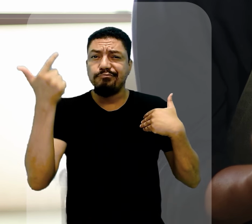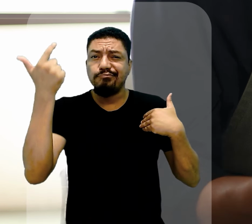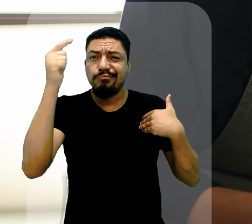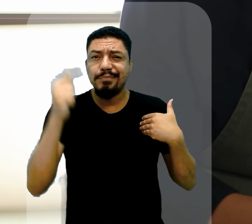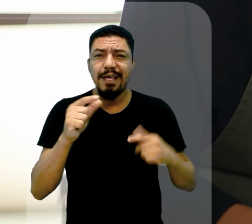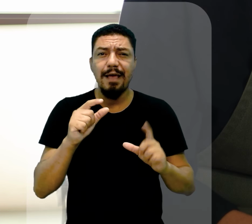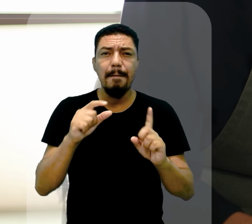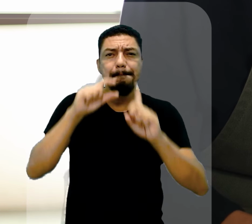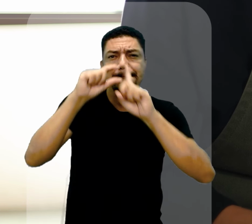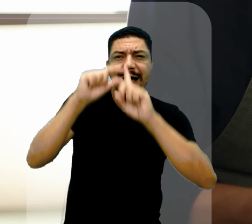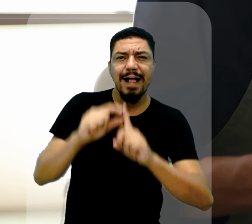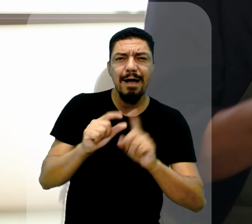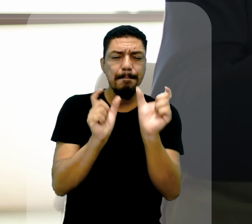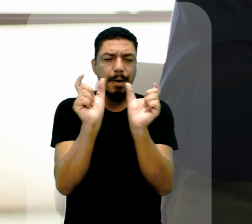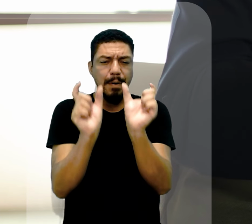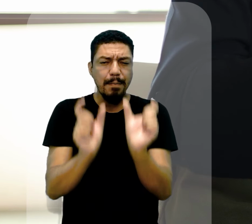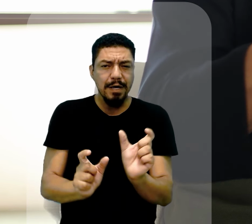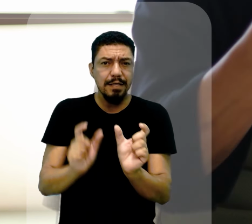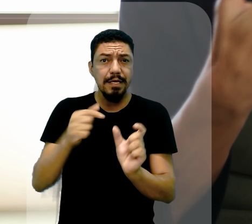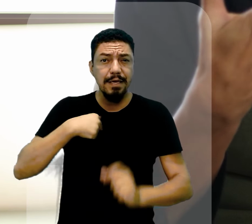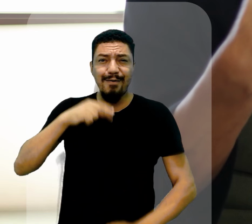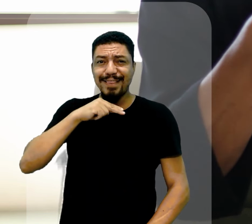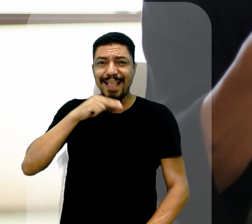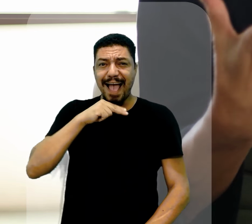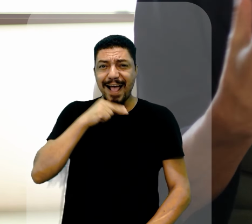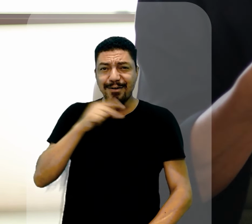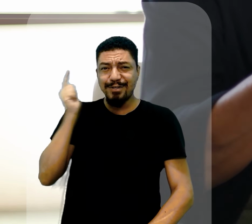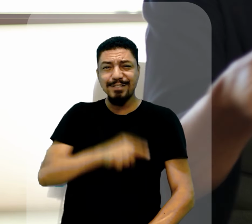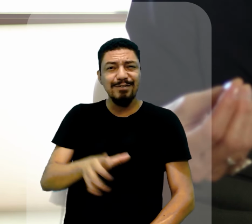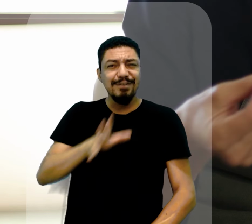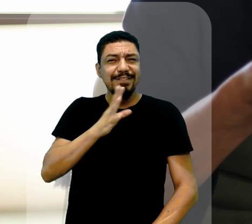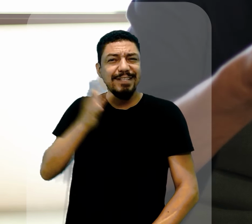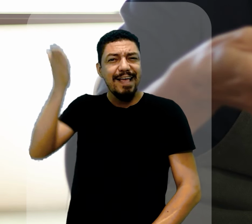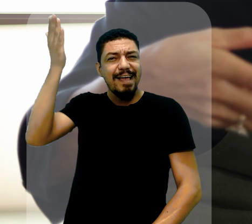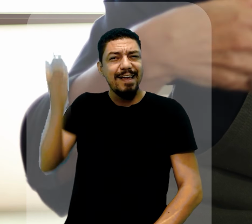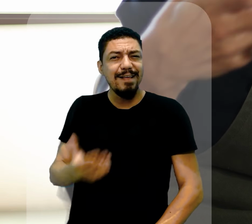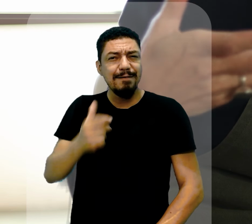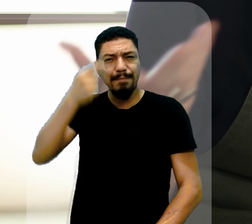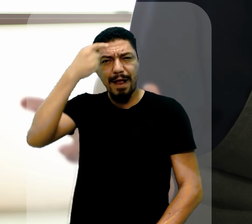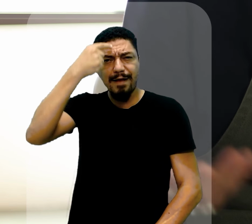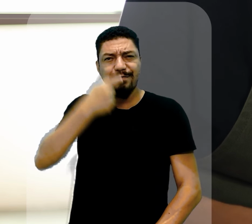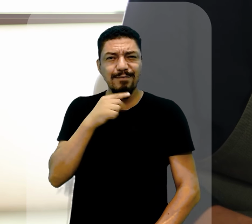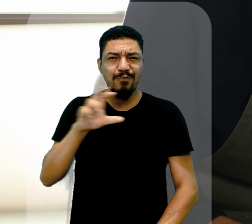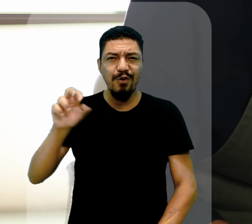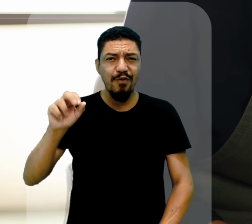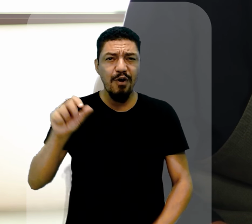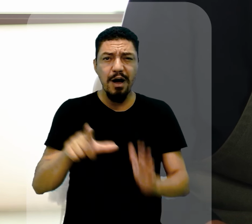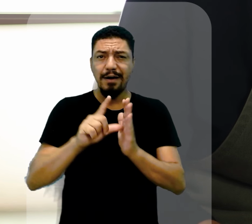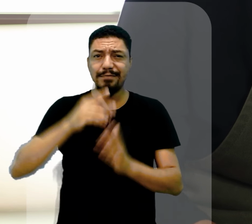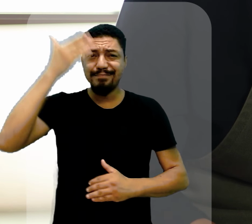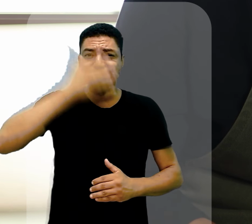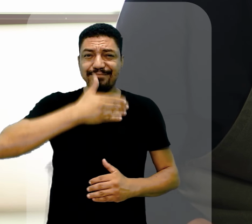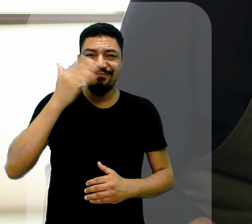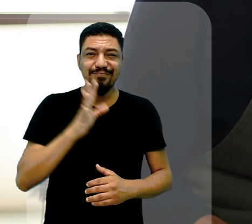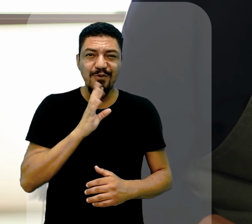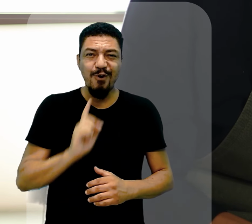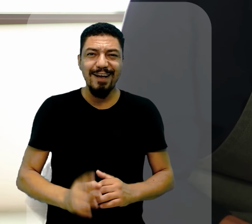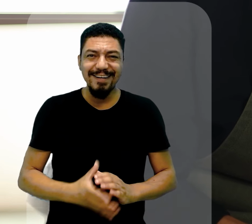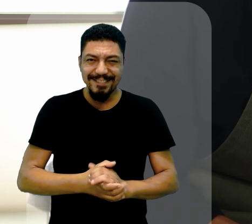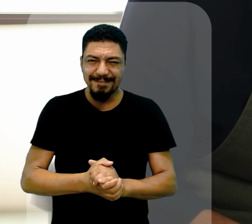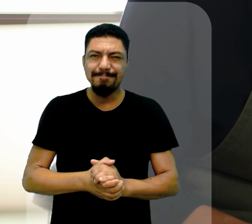palavras, que então uma neta pode conhecer um pouco do traço de um avô que ela nunca conheceu. Isso